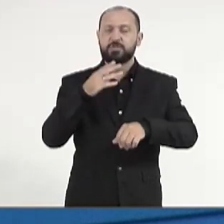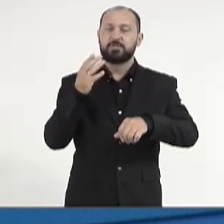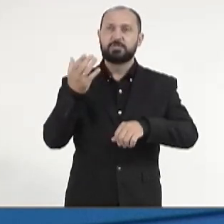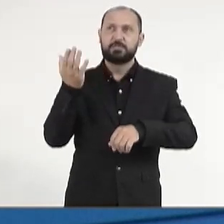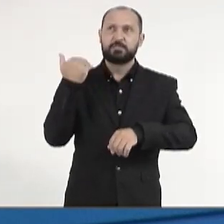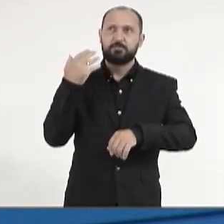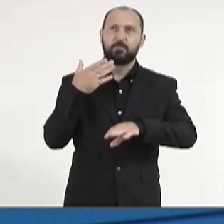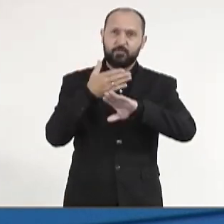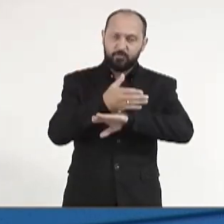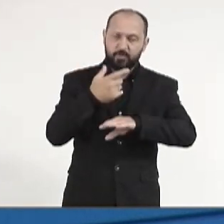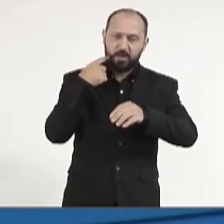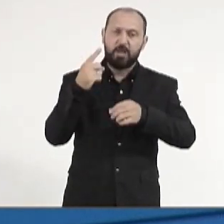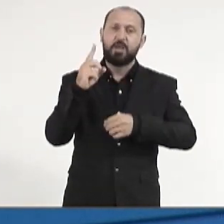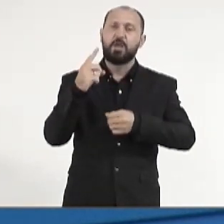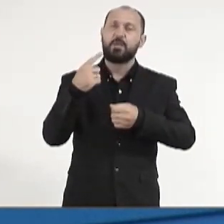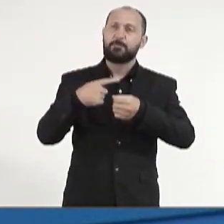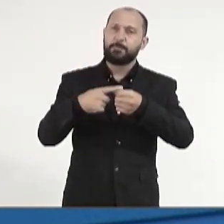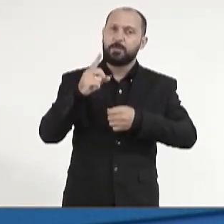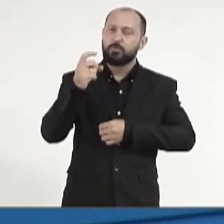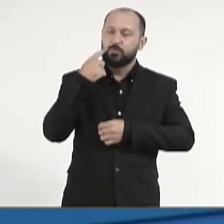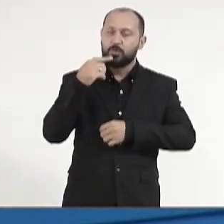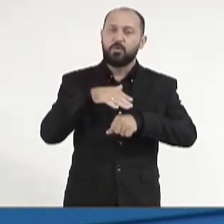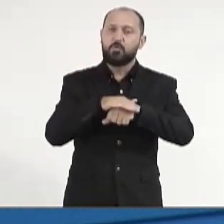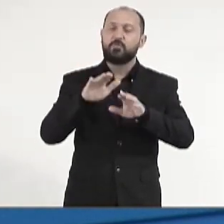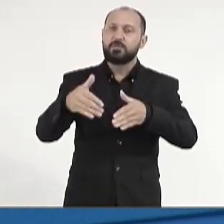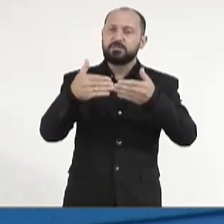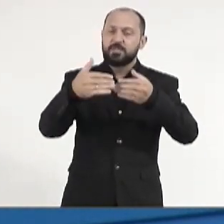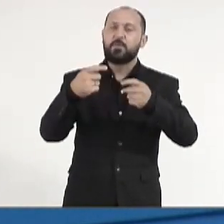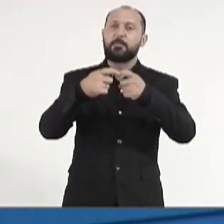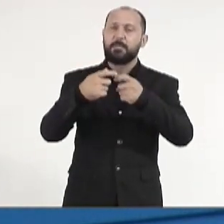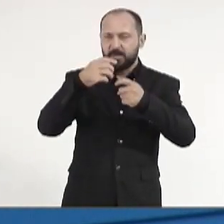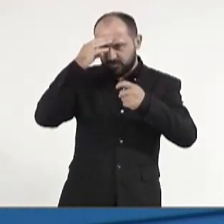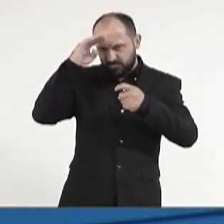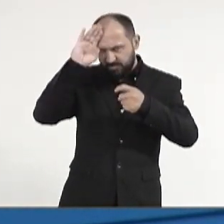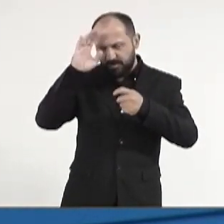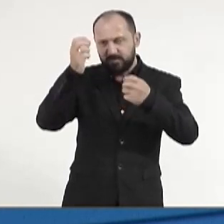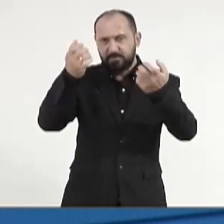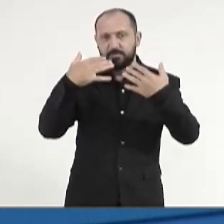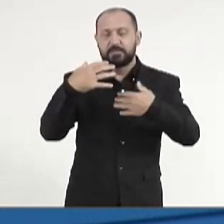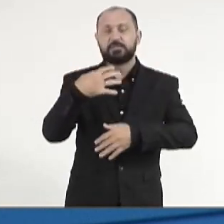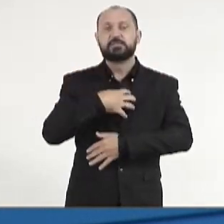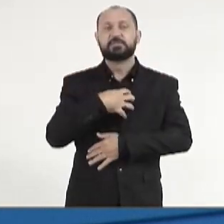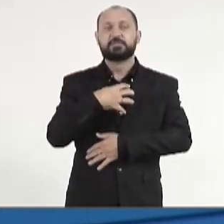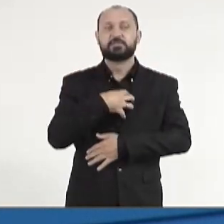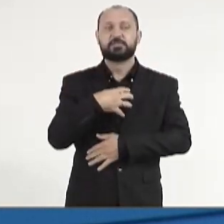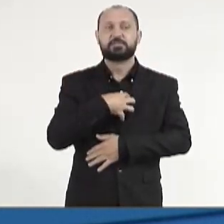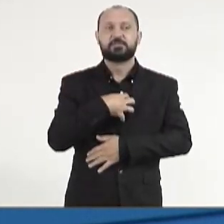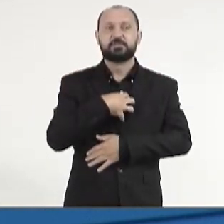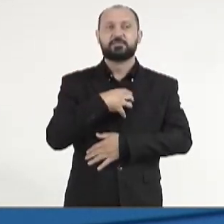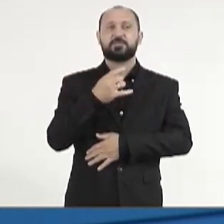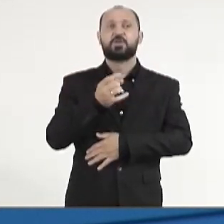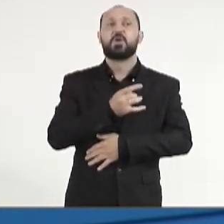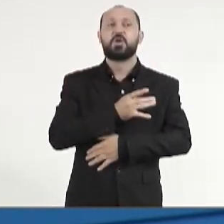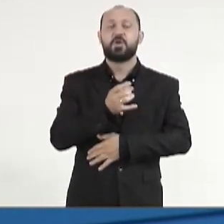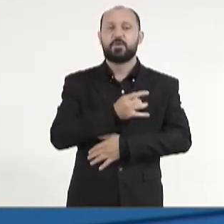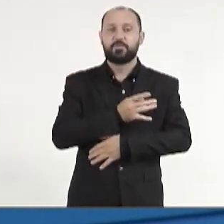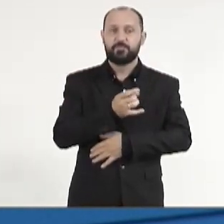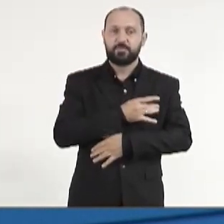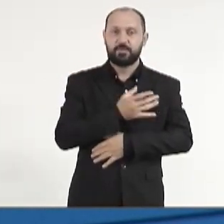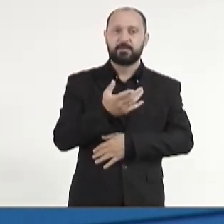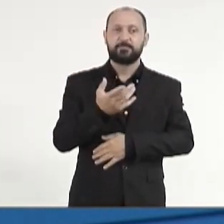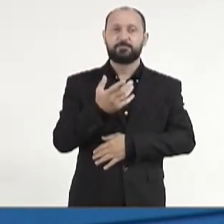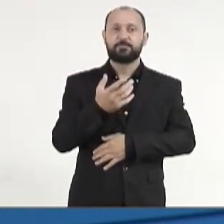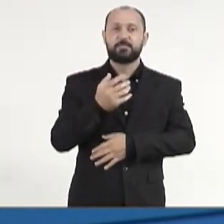com médicos, com enfermeiros, técnicos em enfermagem, eles já colocavam esse sentimento de temor em